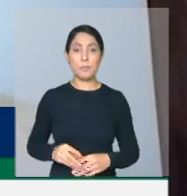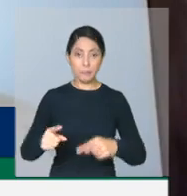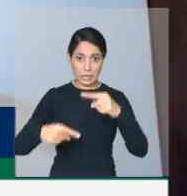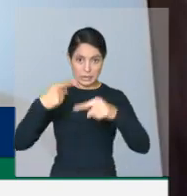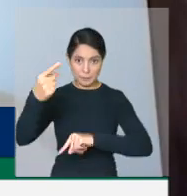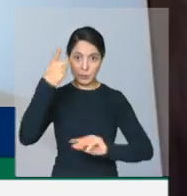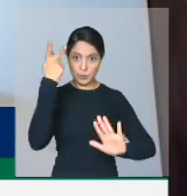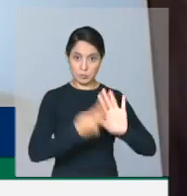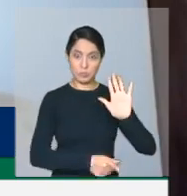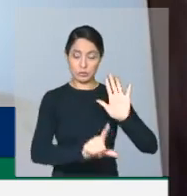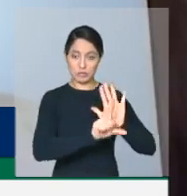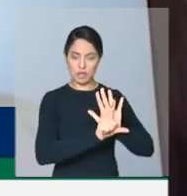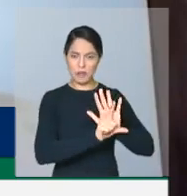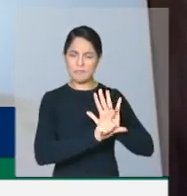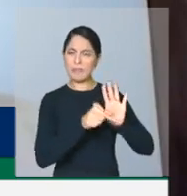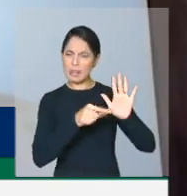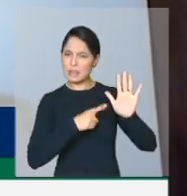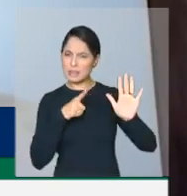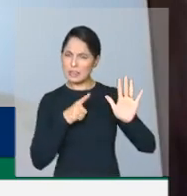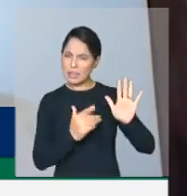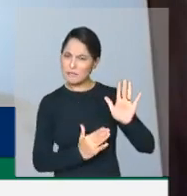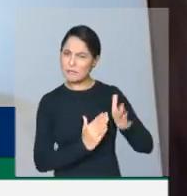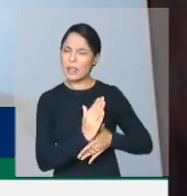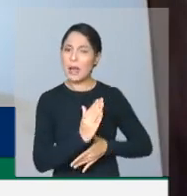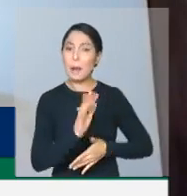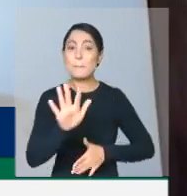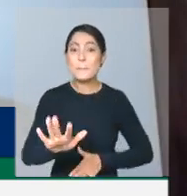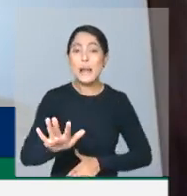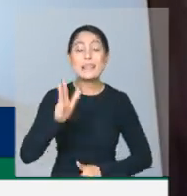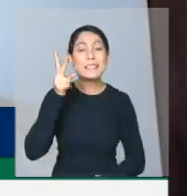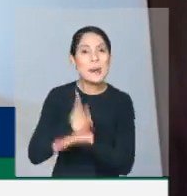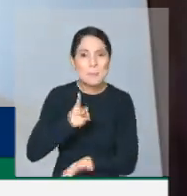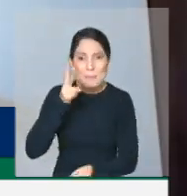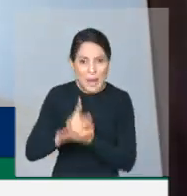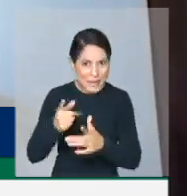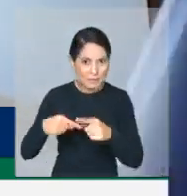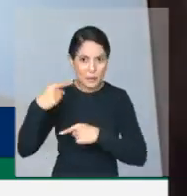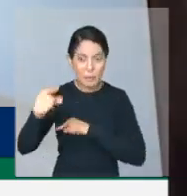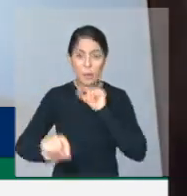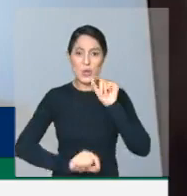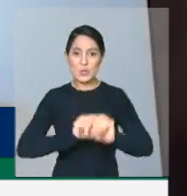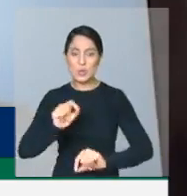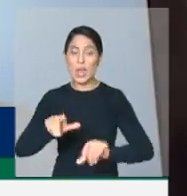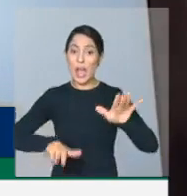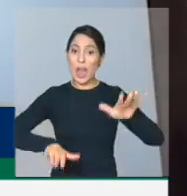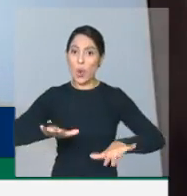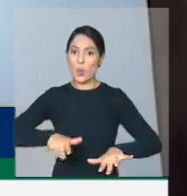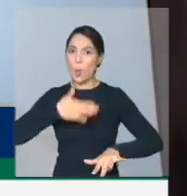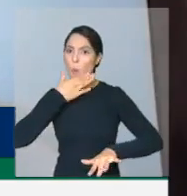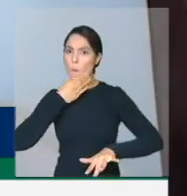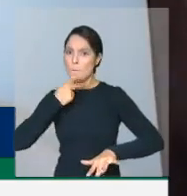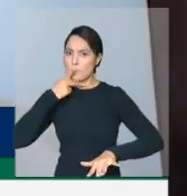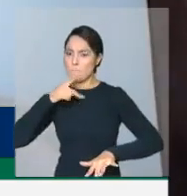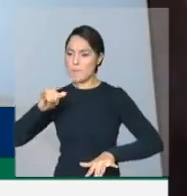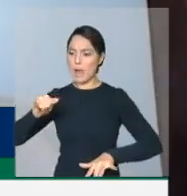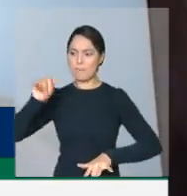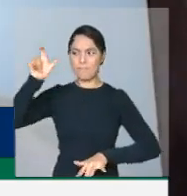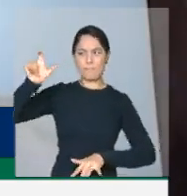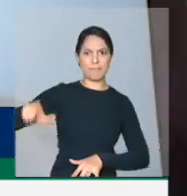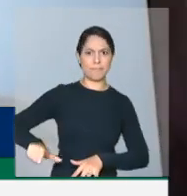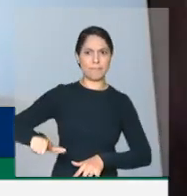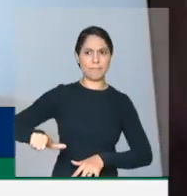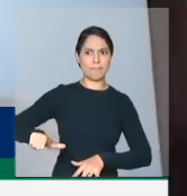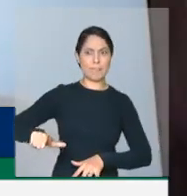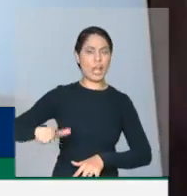deliberação, porém, observou-se um crescente número de relatos e denúncias de que pais que não tinham a guarda de seus filhos ou que não